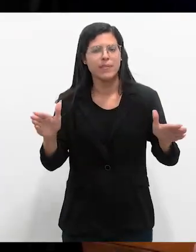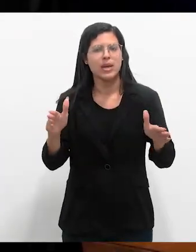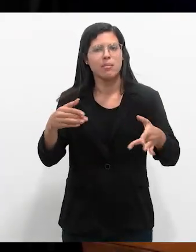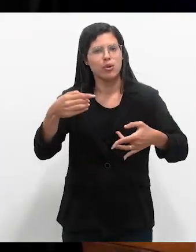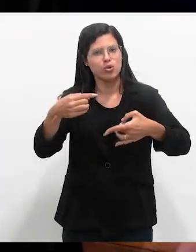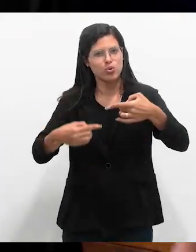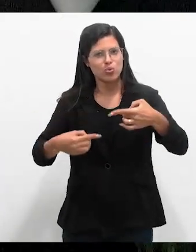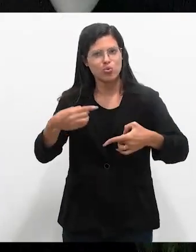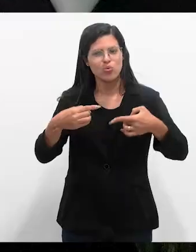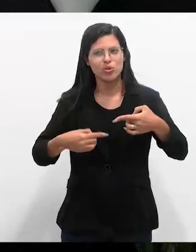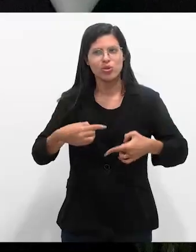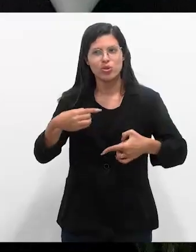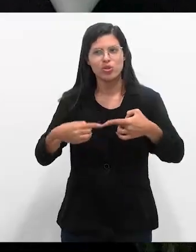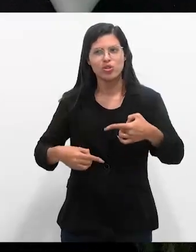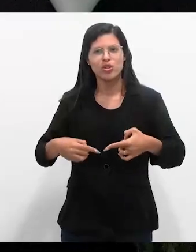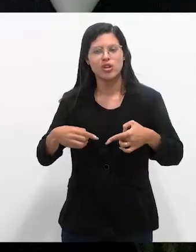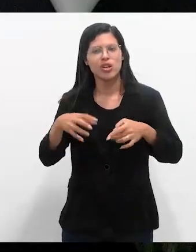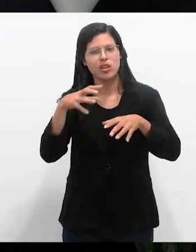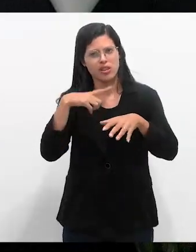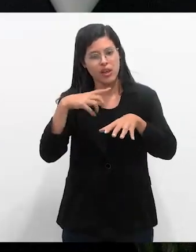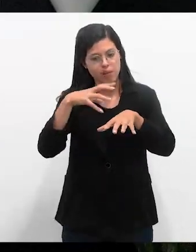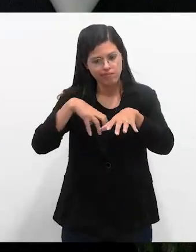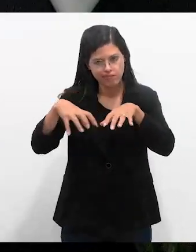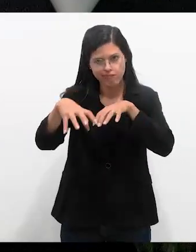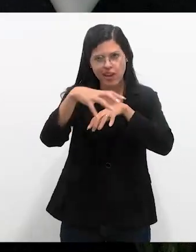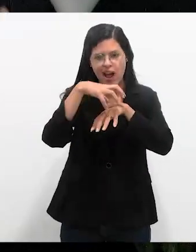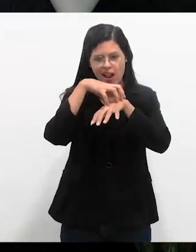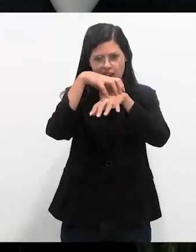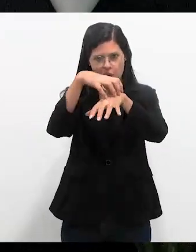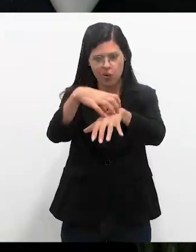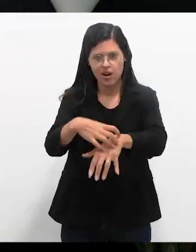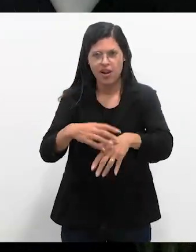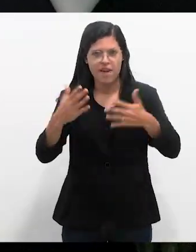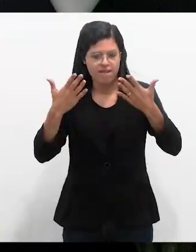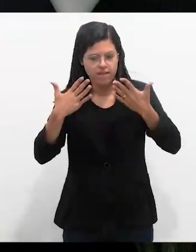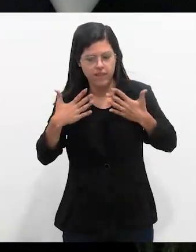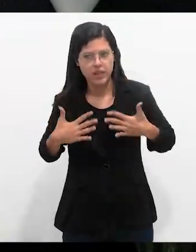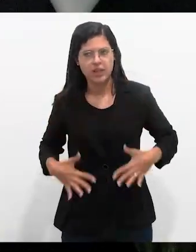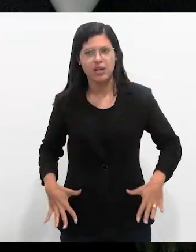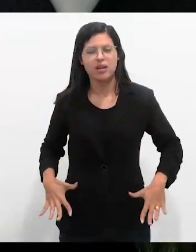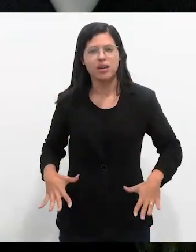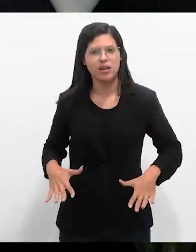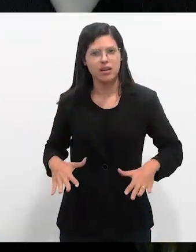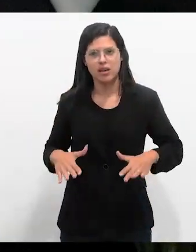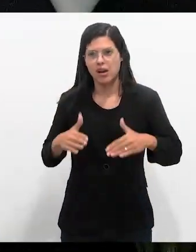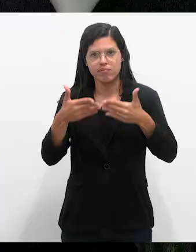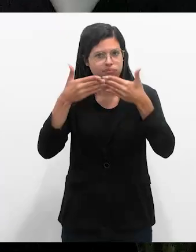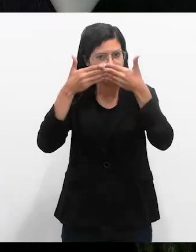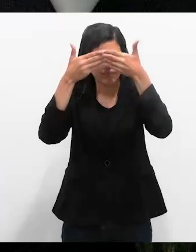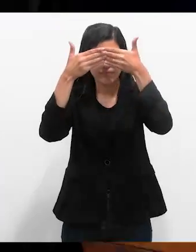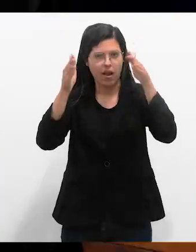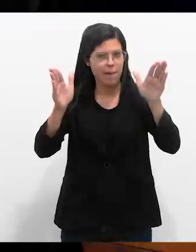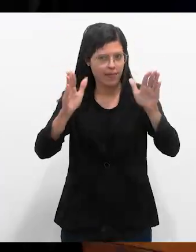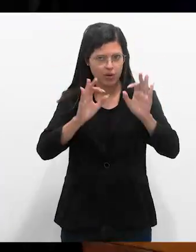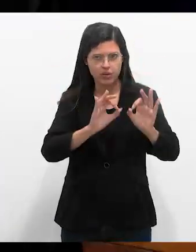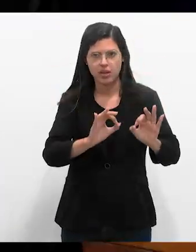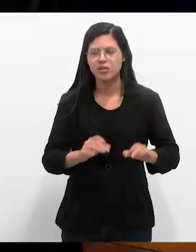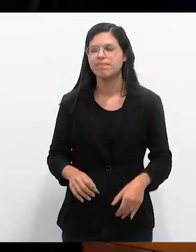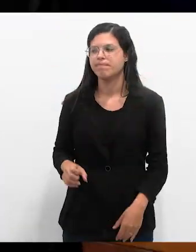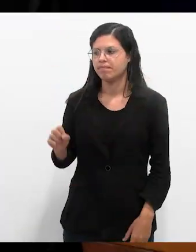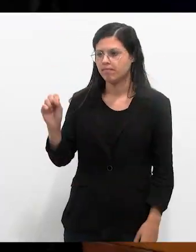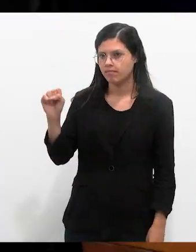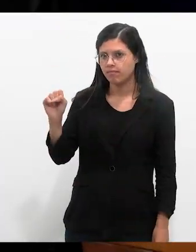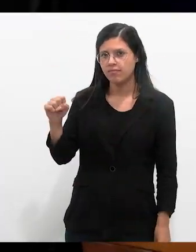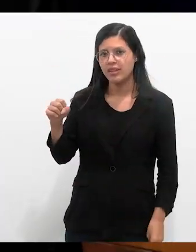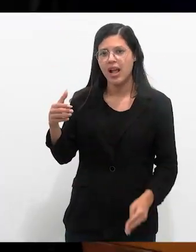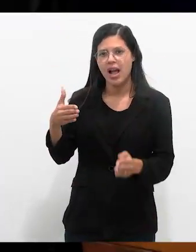pudesse discutir e trazer alegorias e fantasias? O horizonte dele se ampliou. Muito. É isso? Muito,